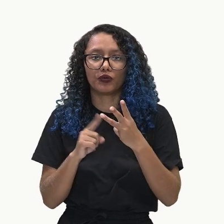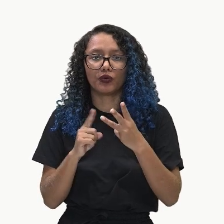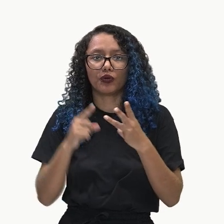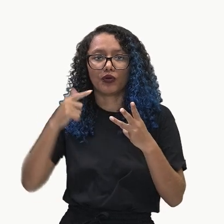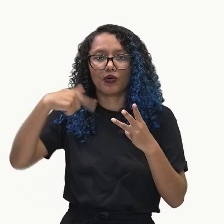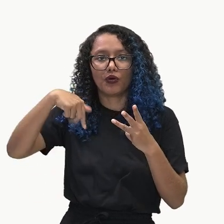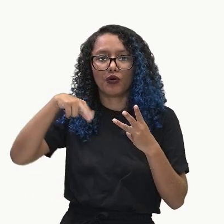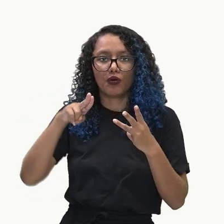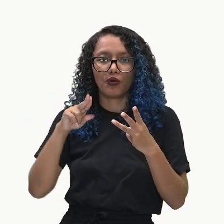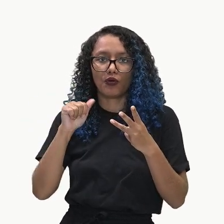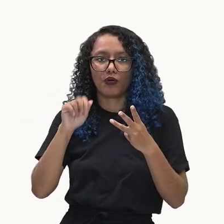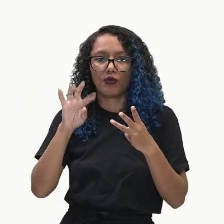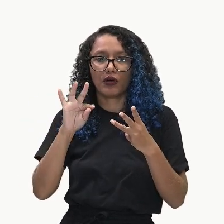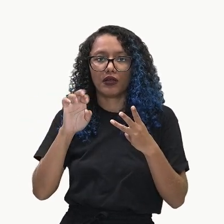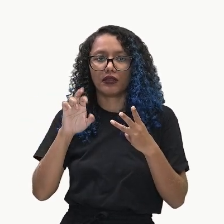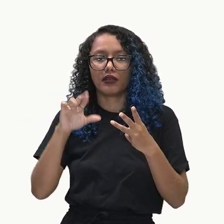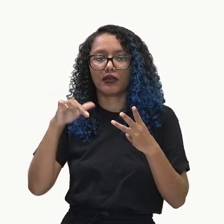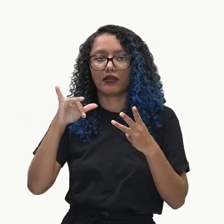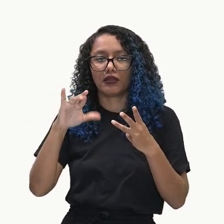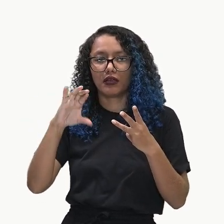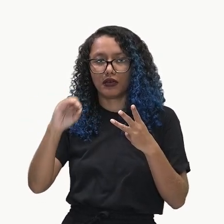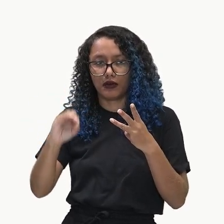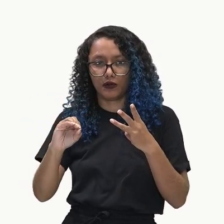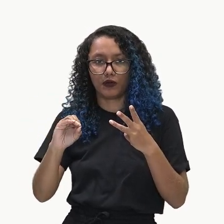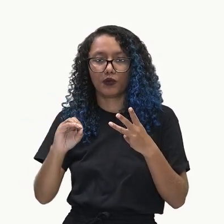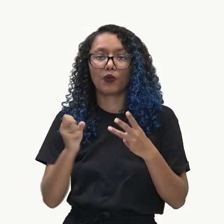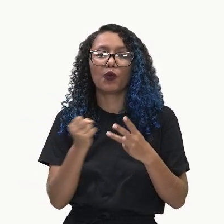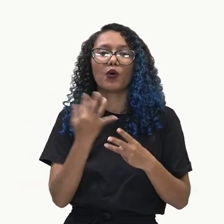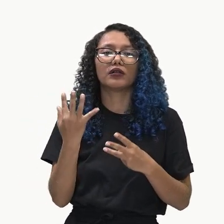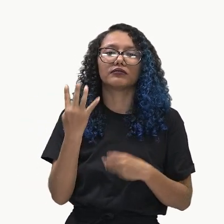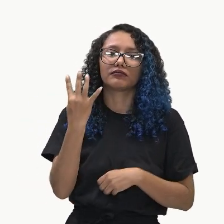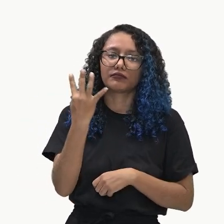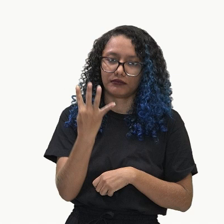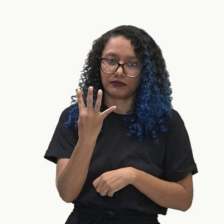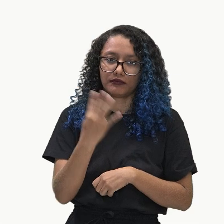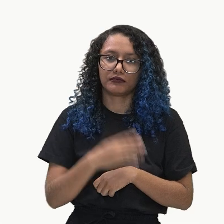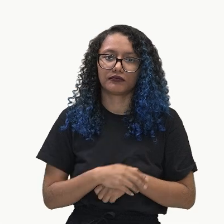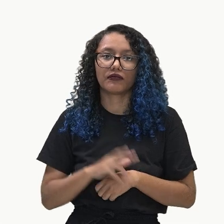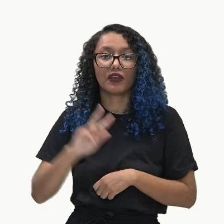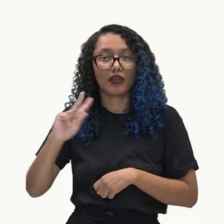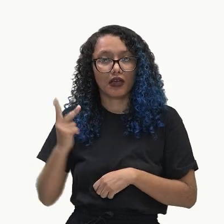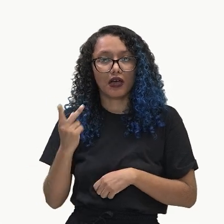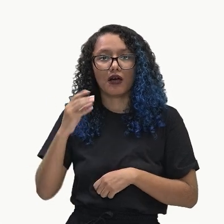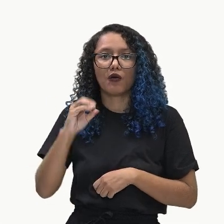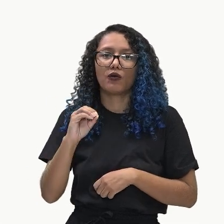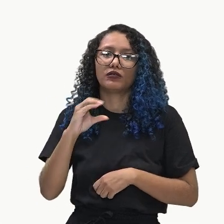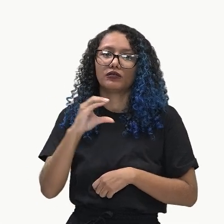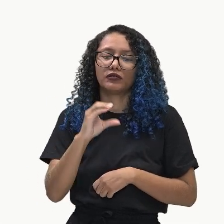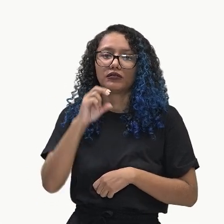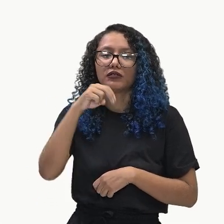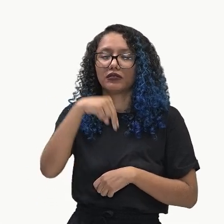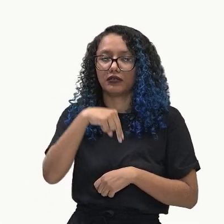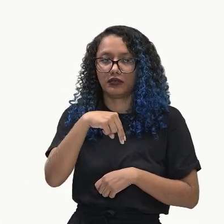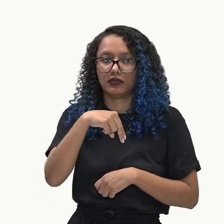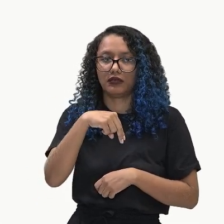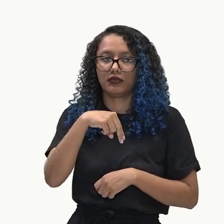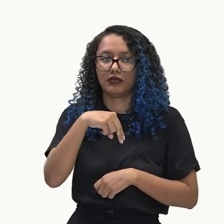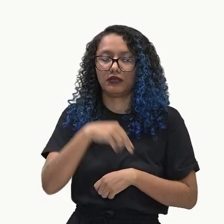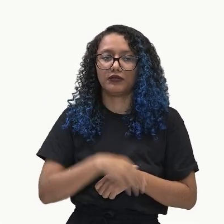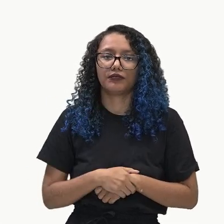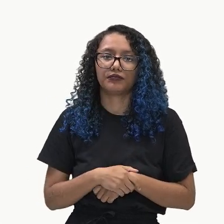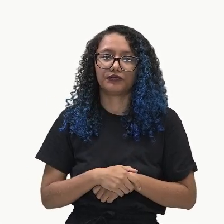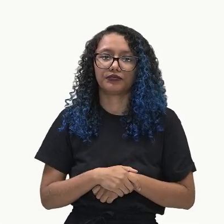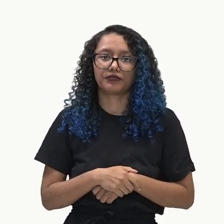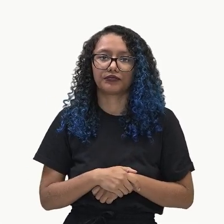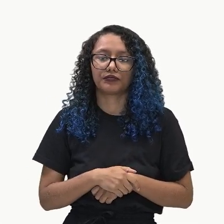Quaternários, nós vamos ter 4 elementos, hidrogênio, oxigênio, carbono,